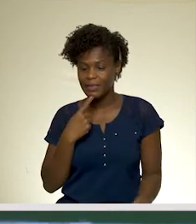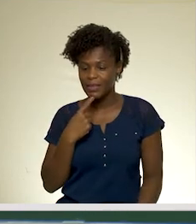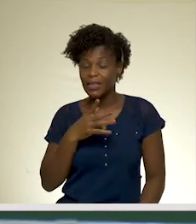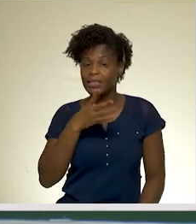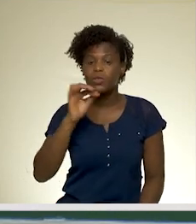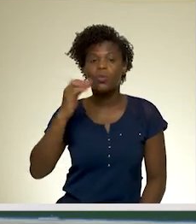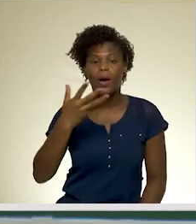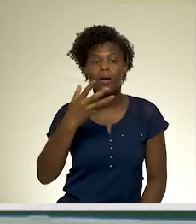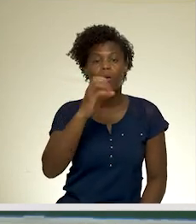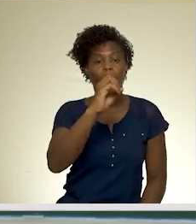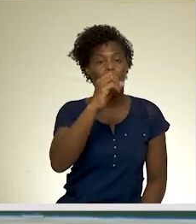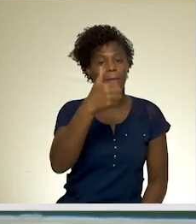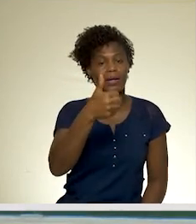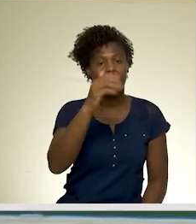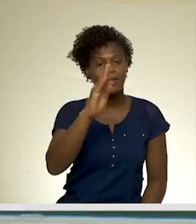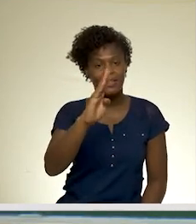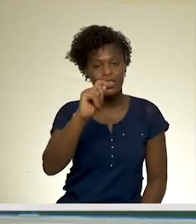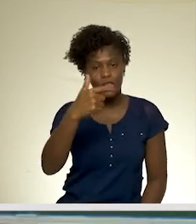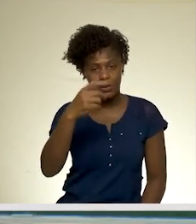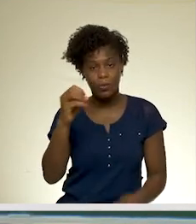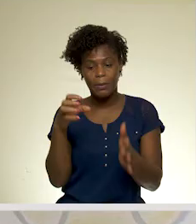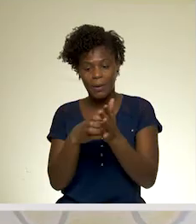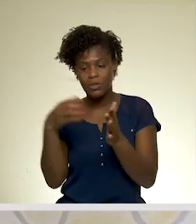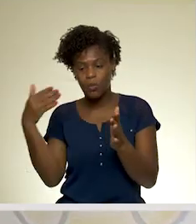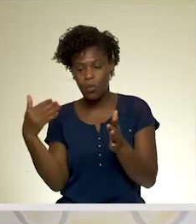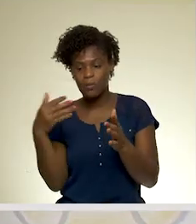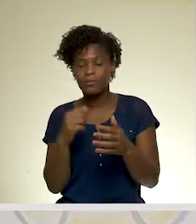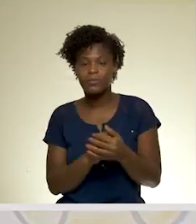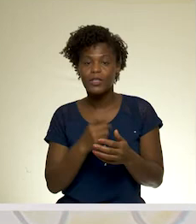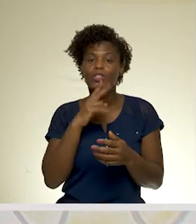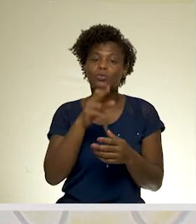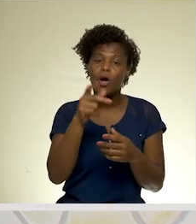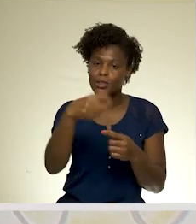repito, qual o objeto de imagem 1? O objeto